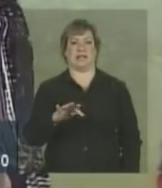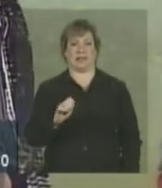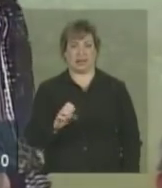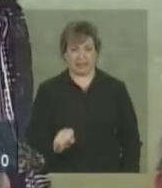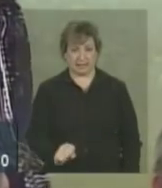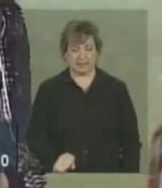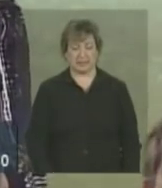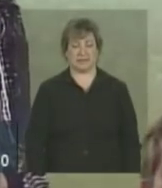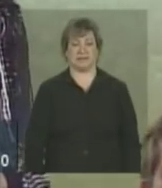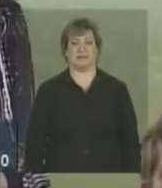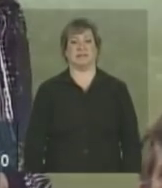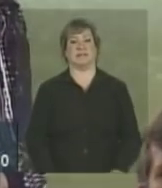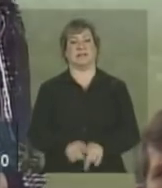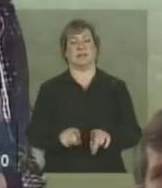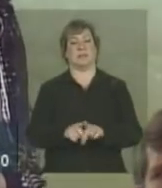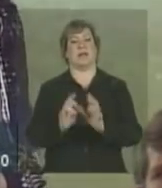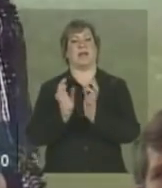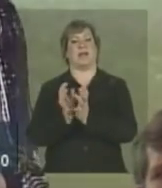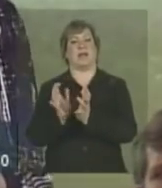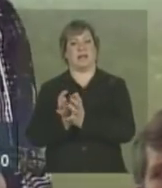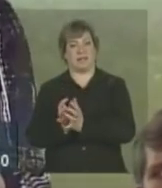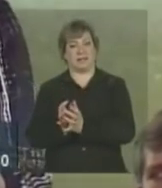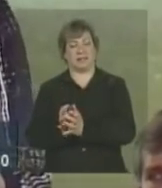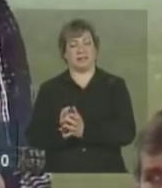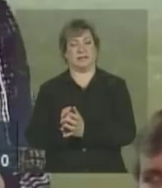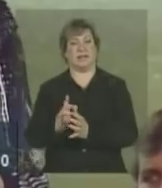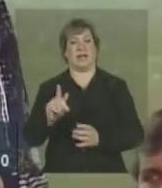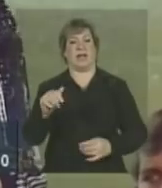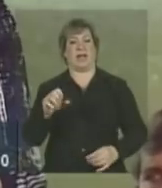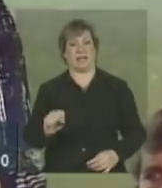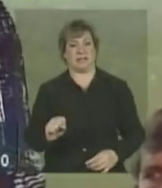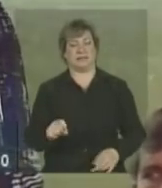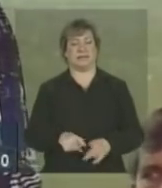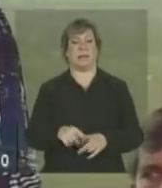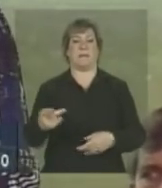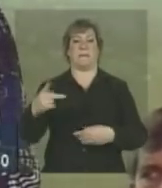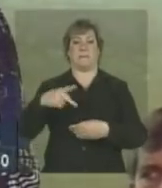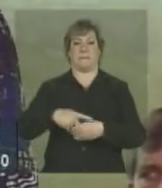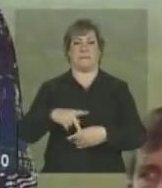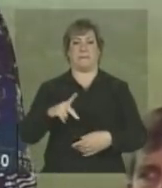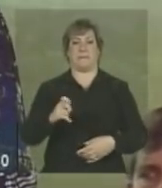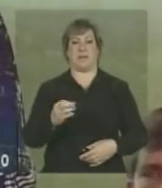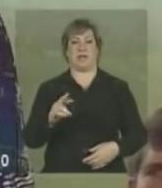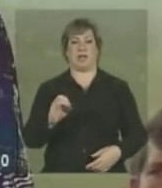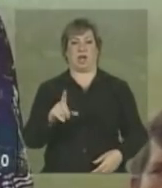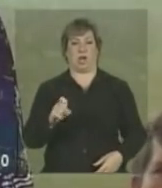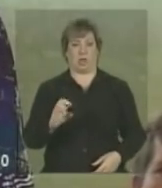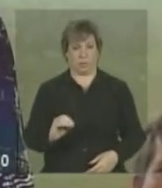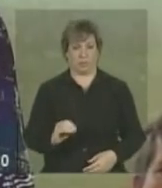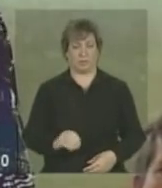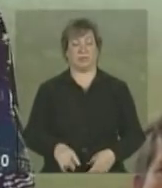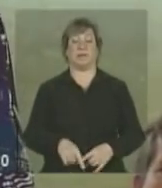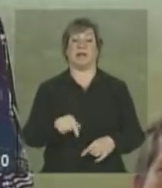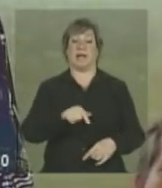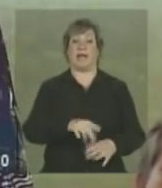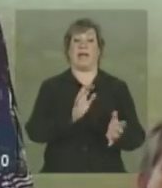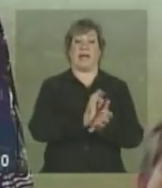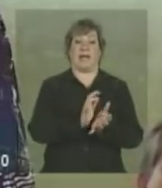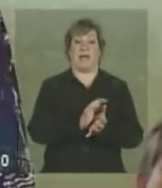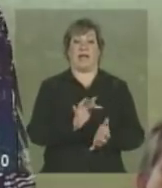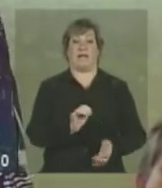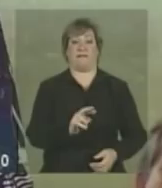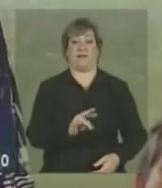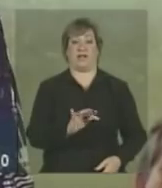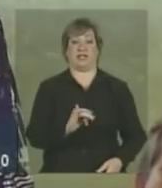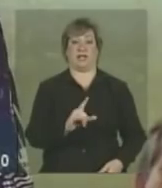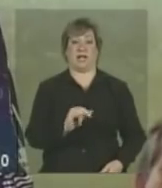e na área também do gás e do petróleo. Na área de fertilizante, com